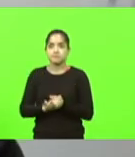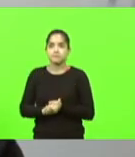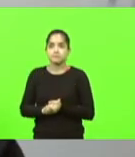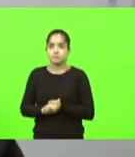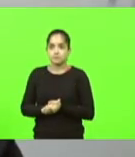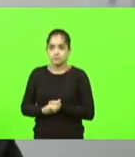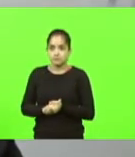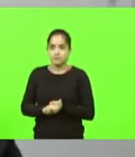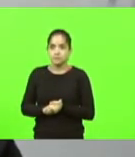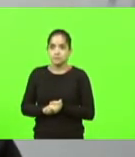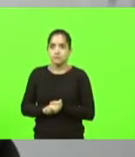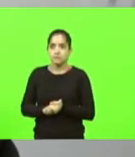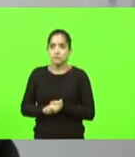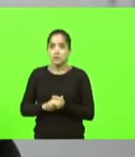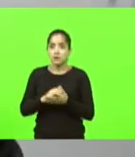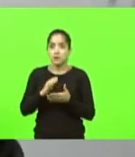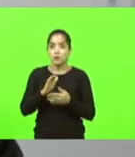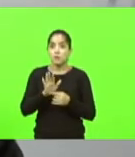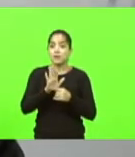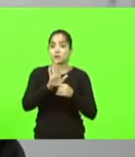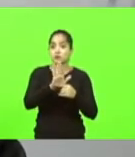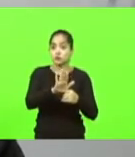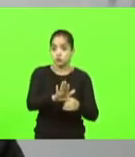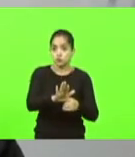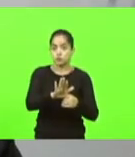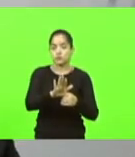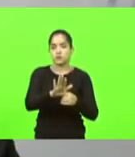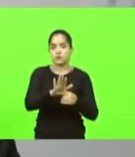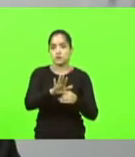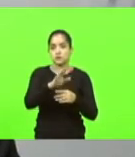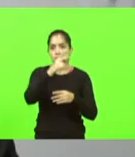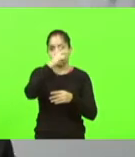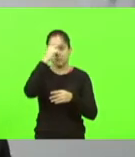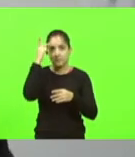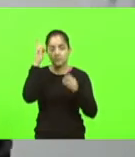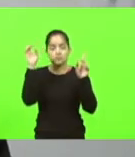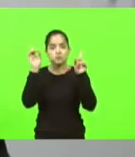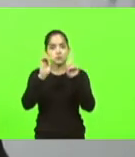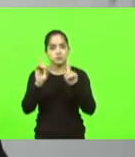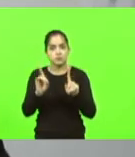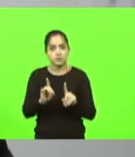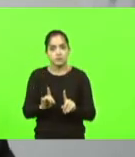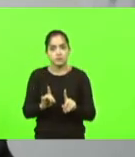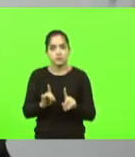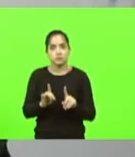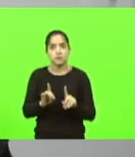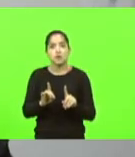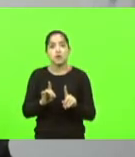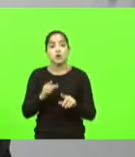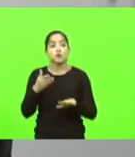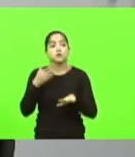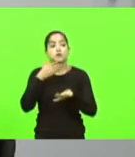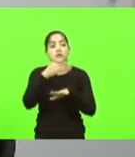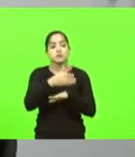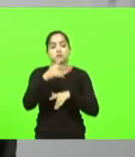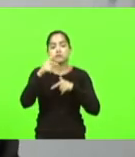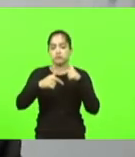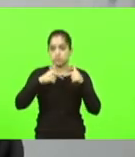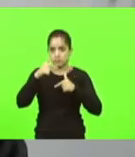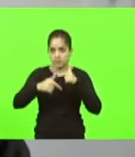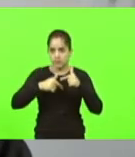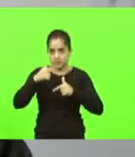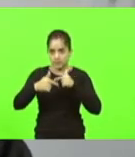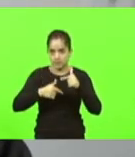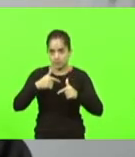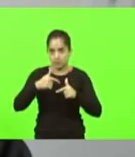um auxílio, né, para os portadores de necessidades especiais. E quando eles vão trabalhar, eles